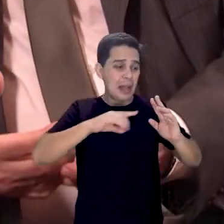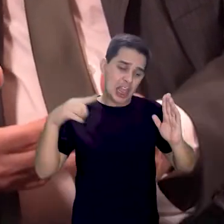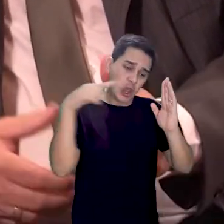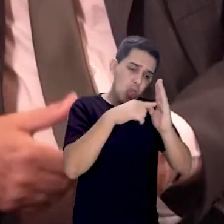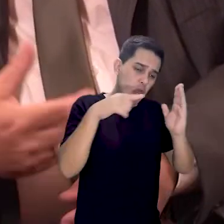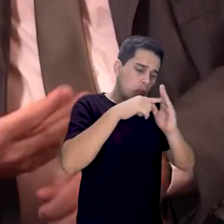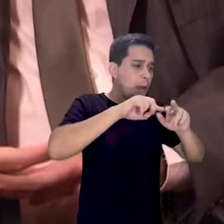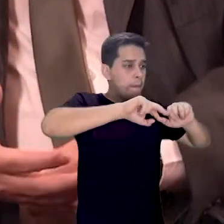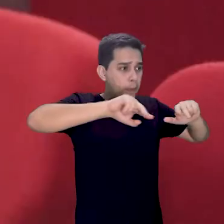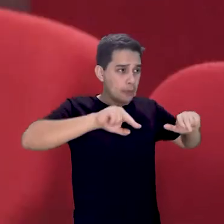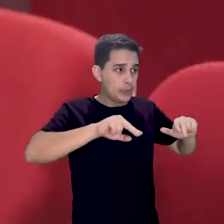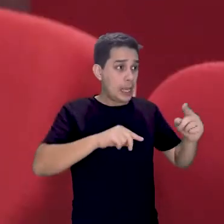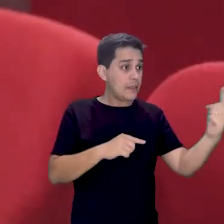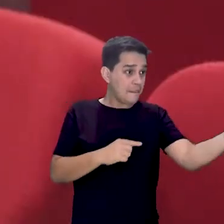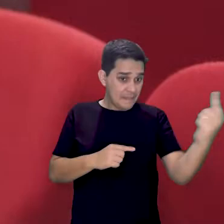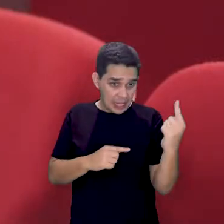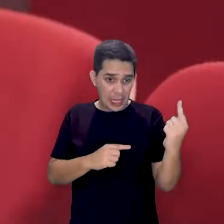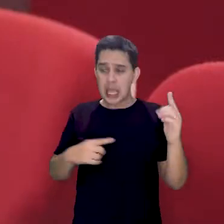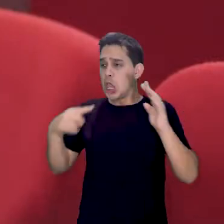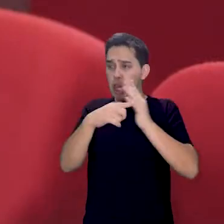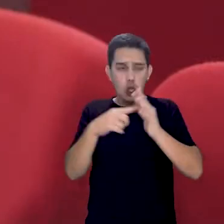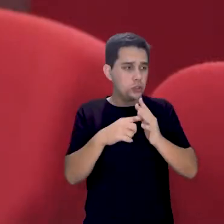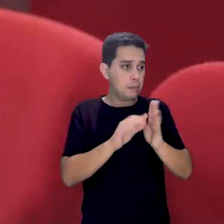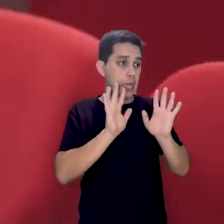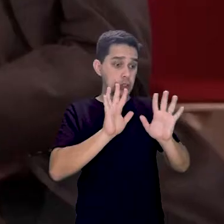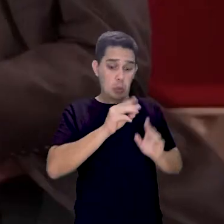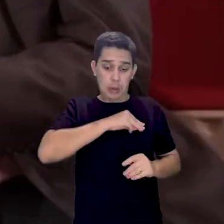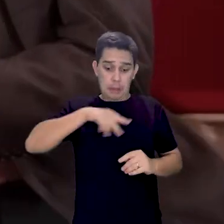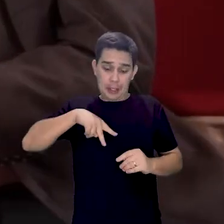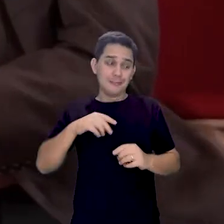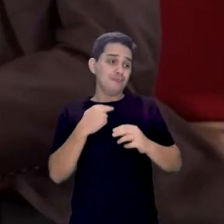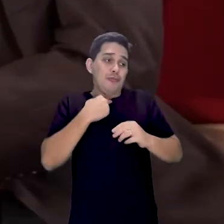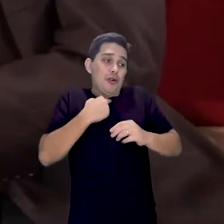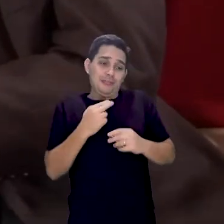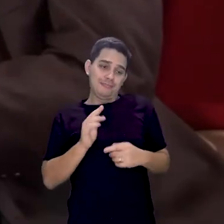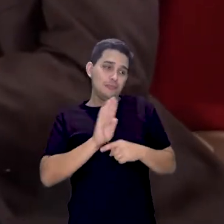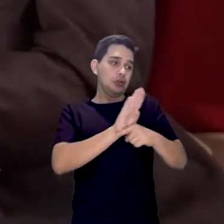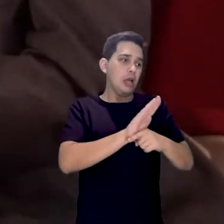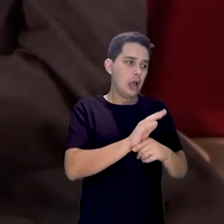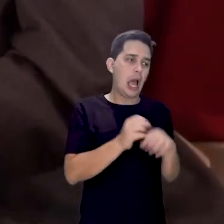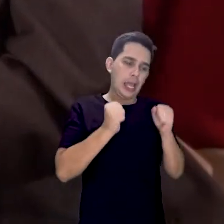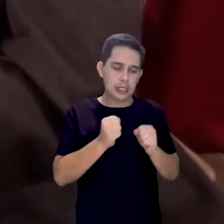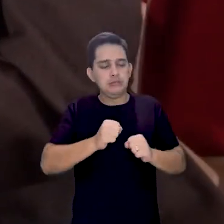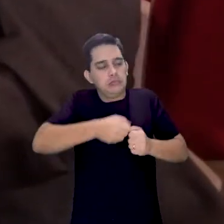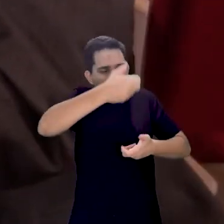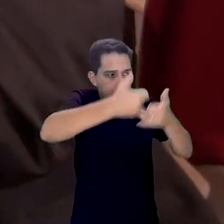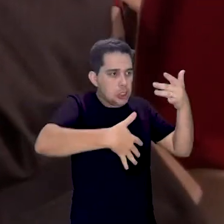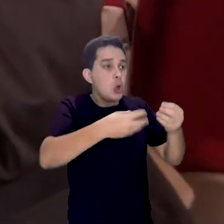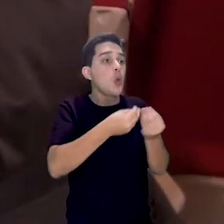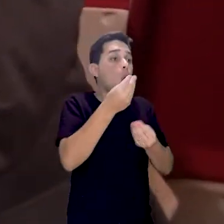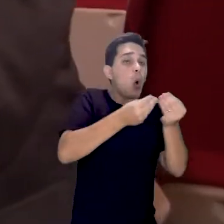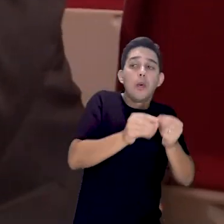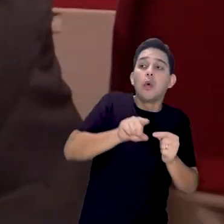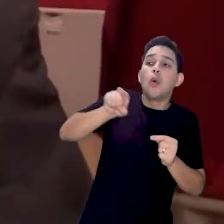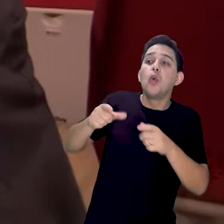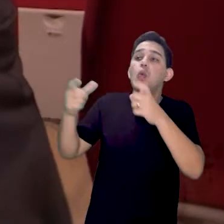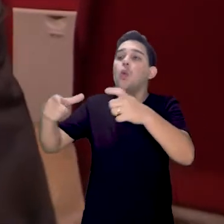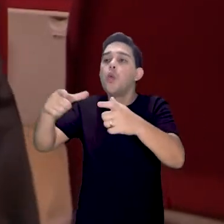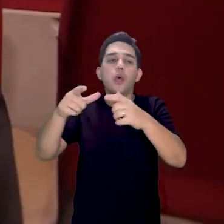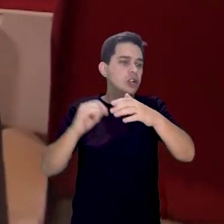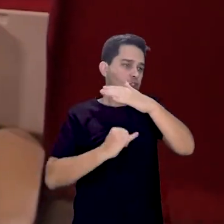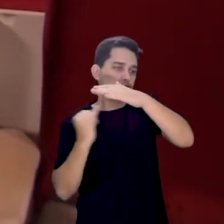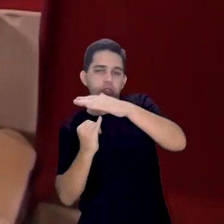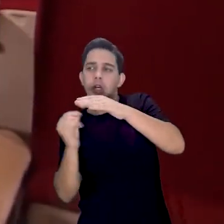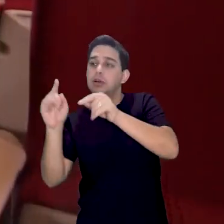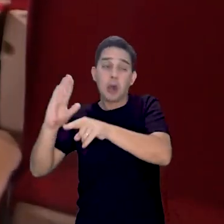a gente dará orientação para que órgão se direcionar e, se houver autorização e houver mecanismos institucionais que permitam, a gente